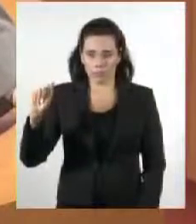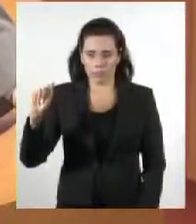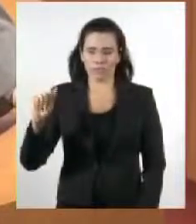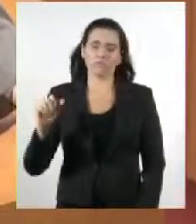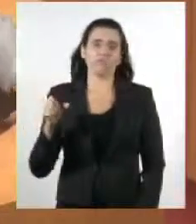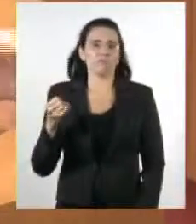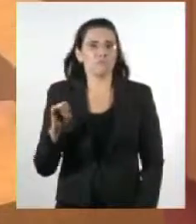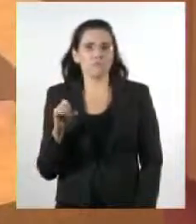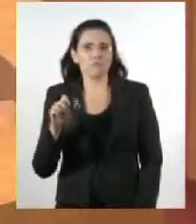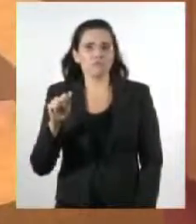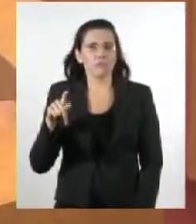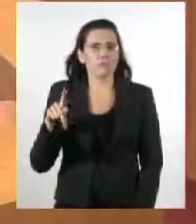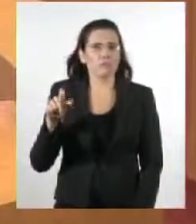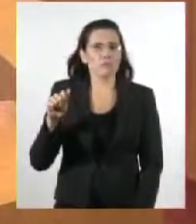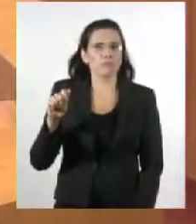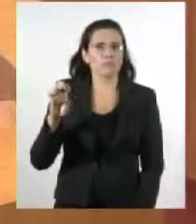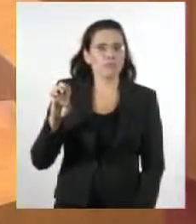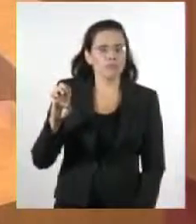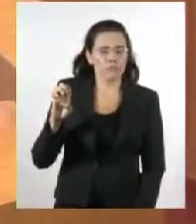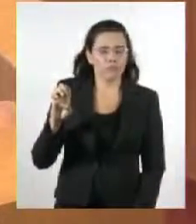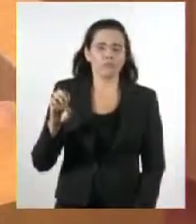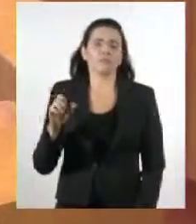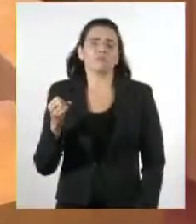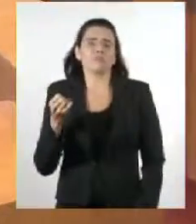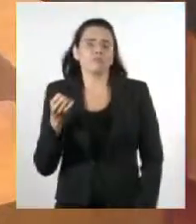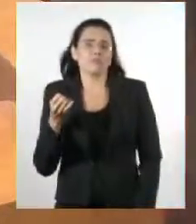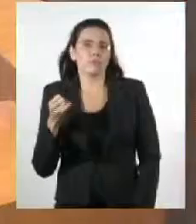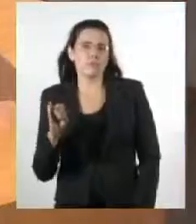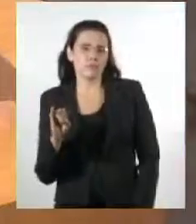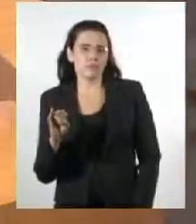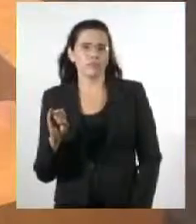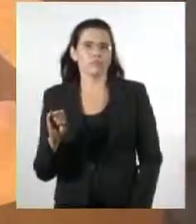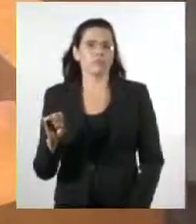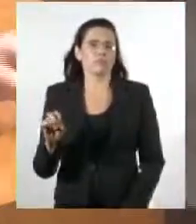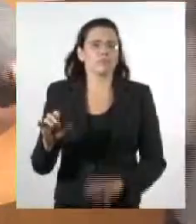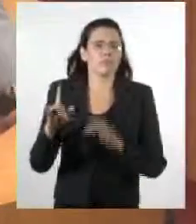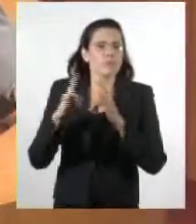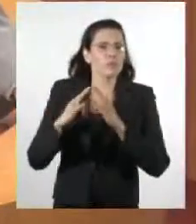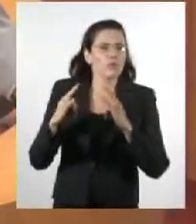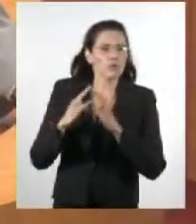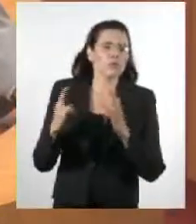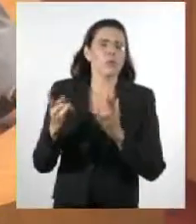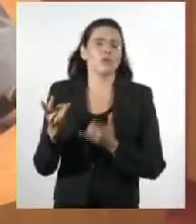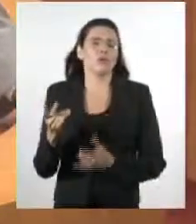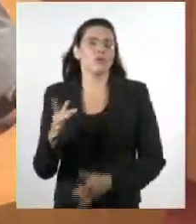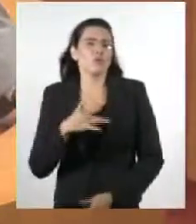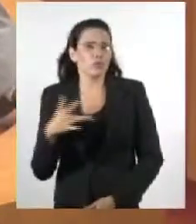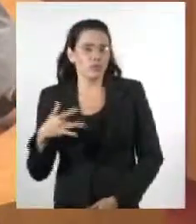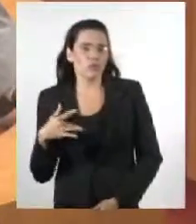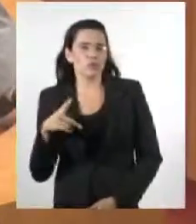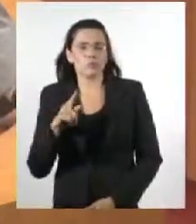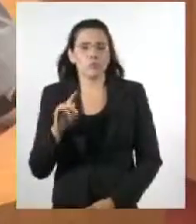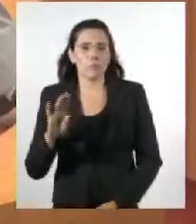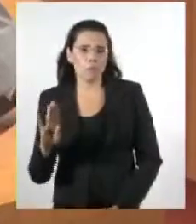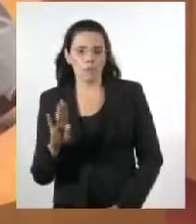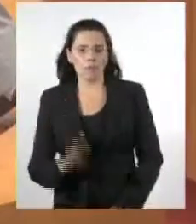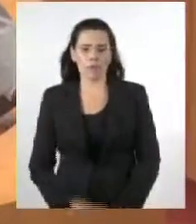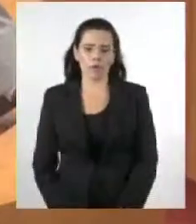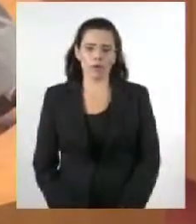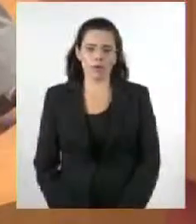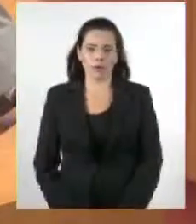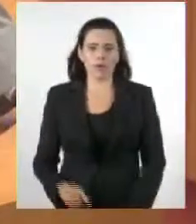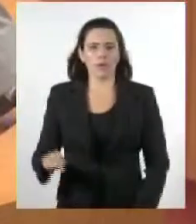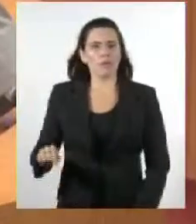outras entidades filantrópicas que atendem na área da saúde, representam mais de 50% do atendimento